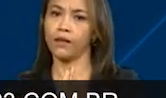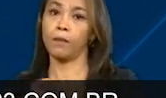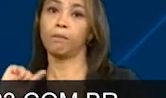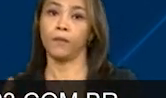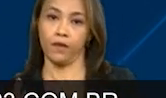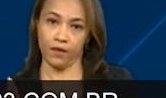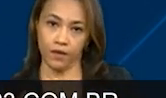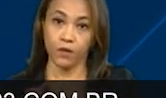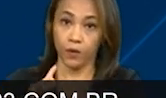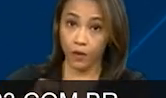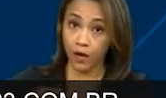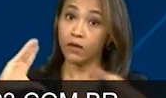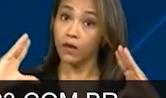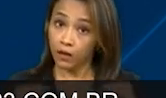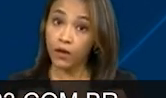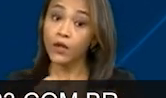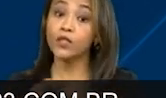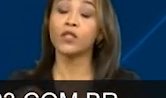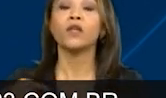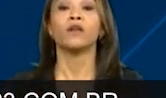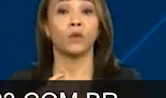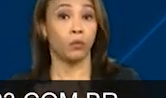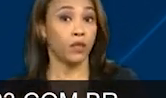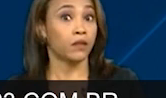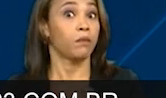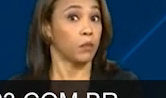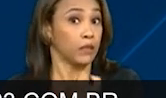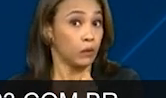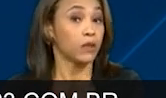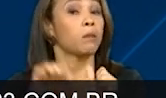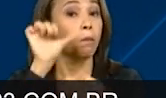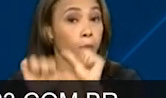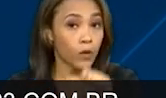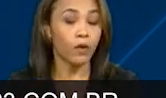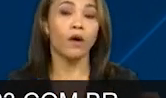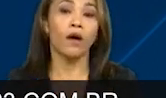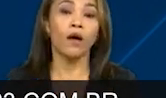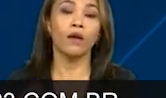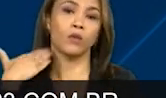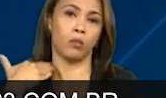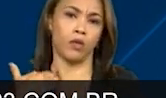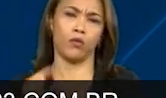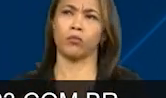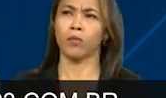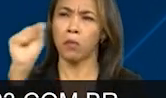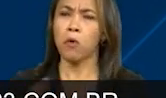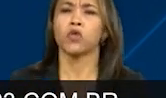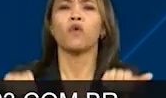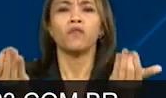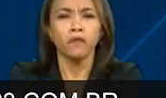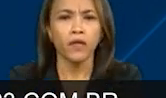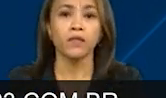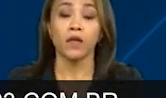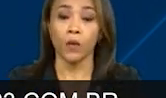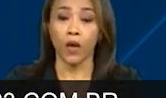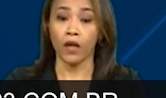o horário noturno do pics uma medida de segurança também mudou agora os bancos podem oferecer aos clientes o horário